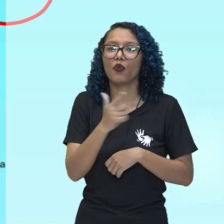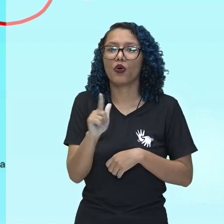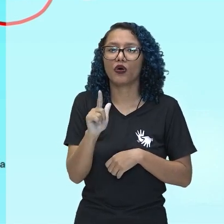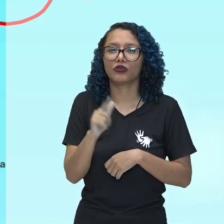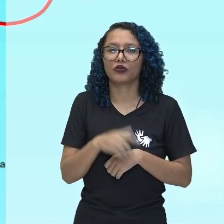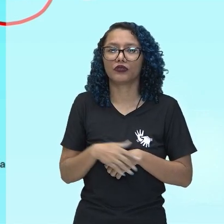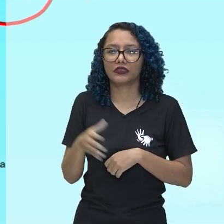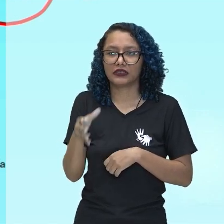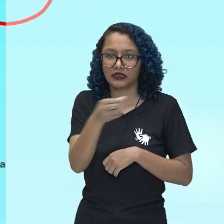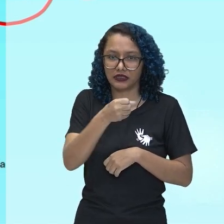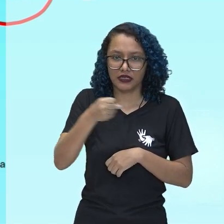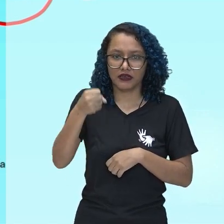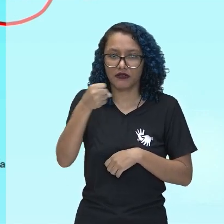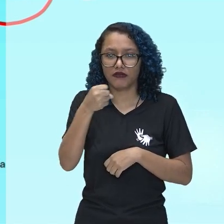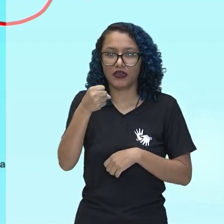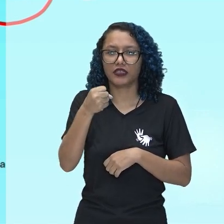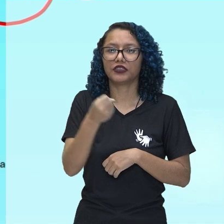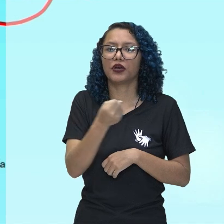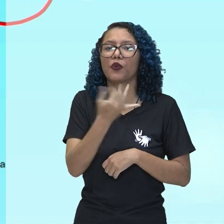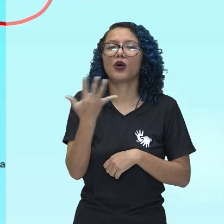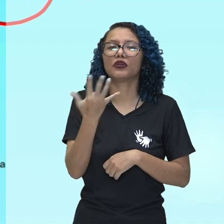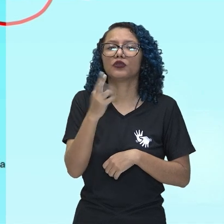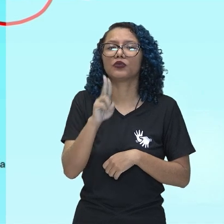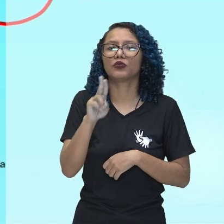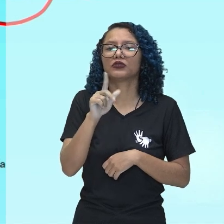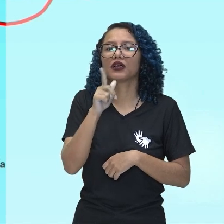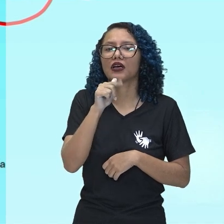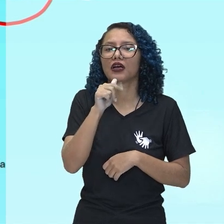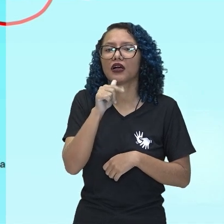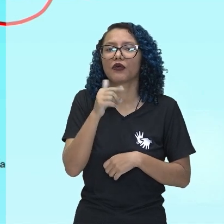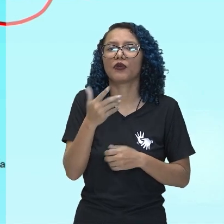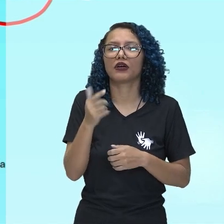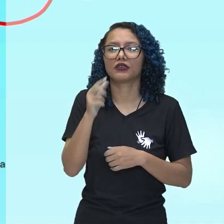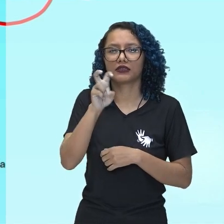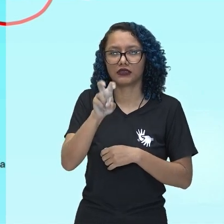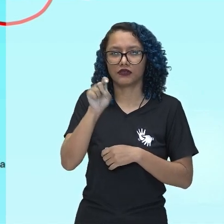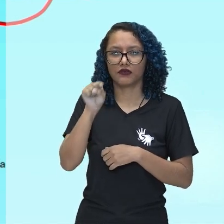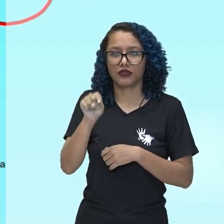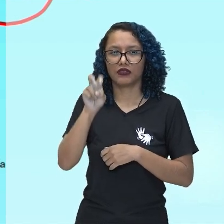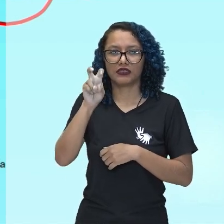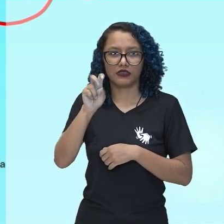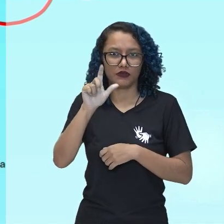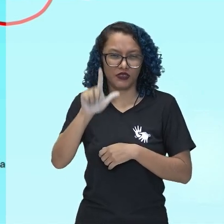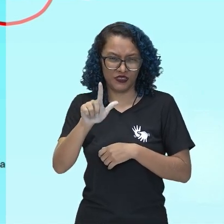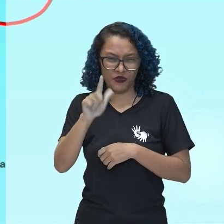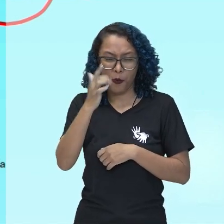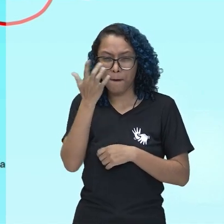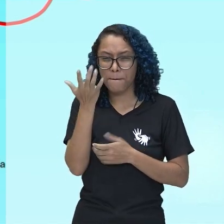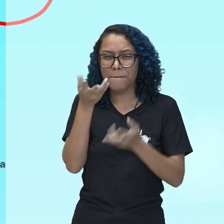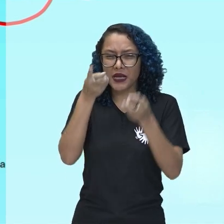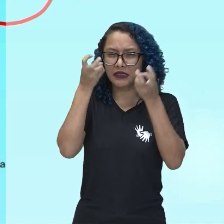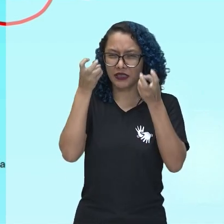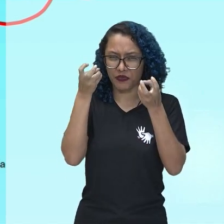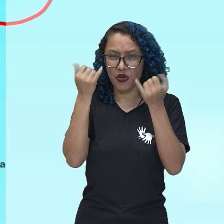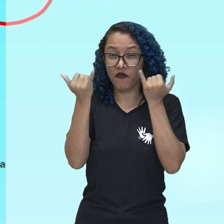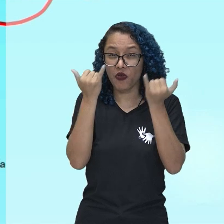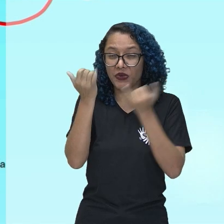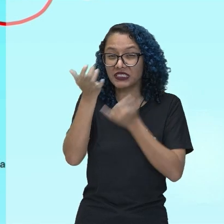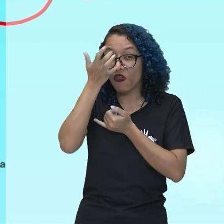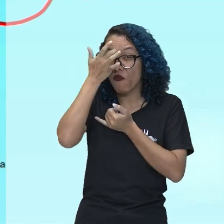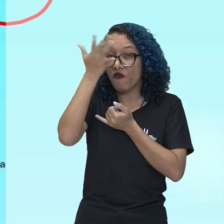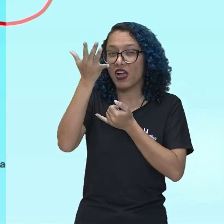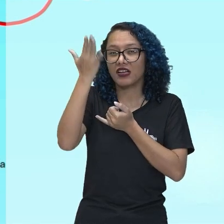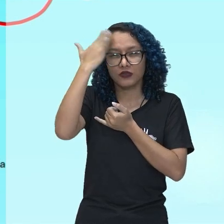litros de água. Muito bem, olha só, notaram como ficou fácil as informações nessa reportagem?